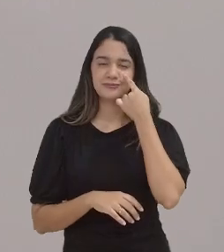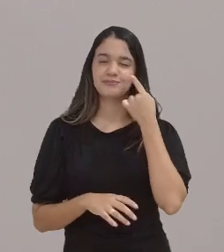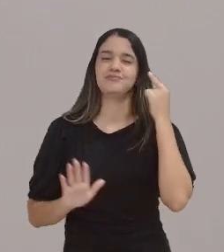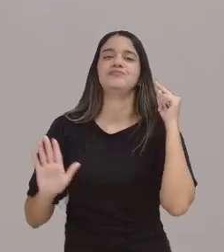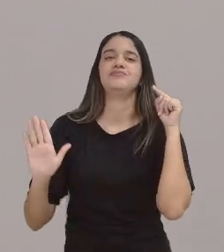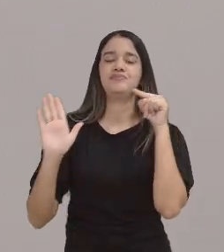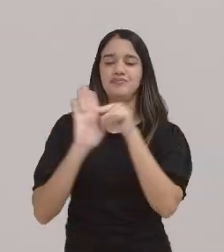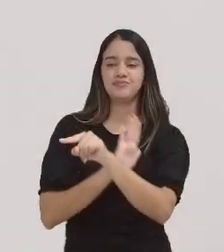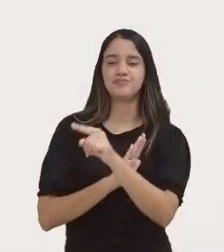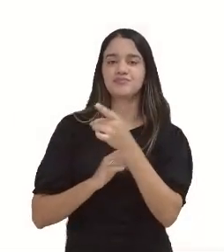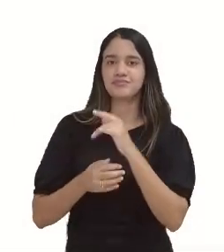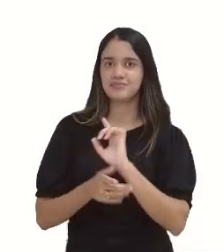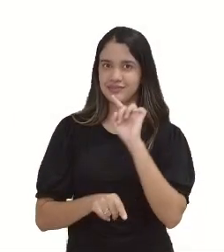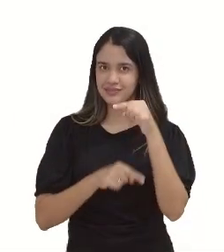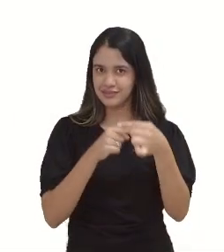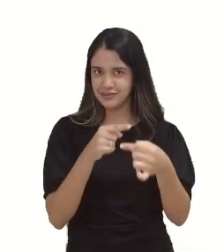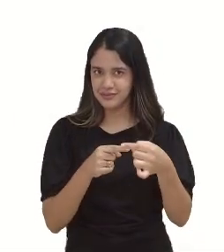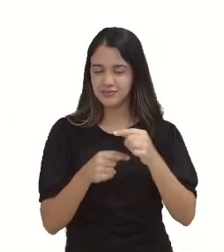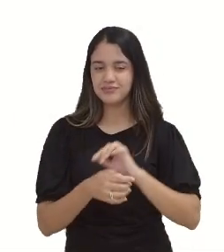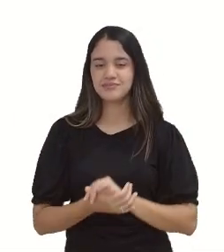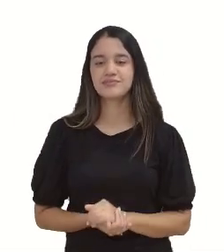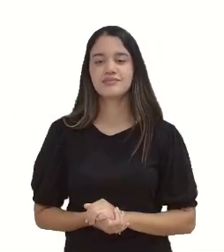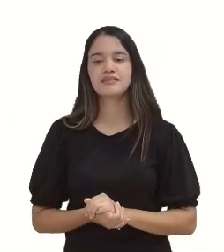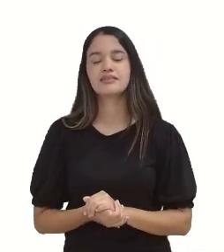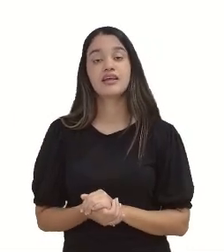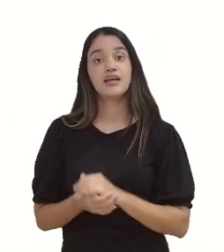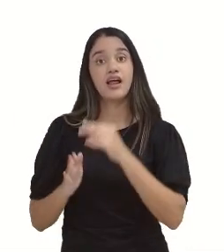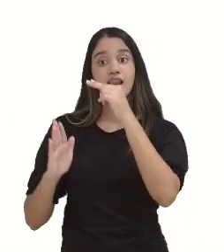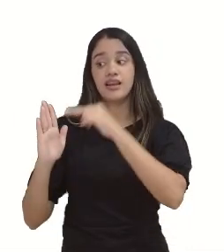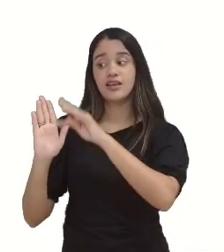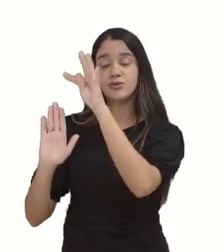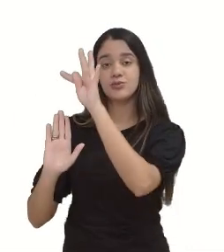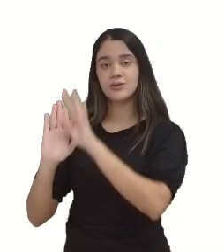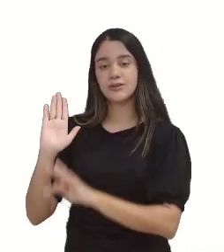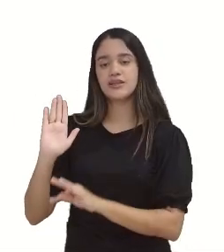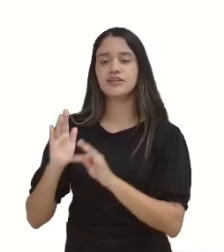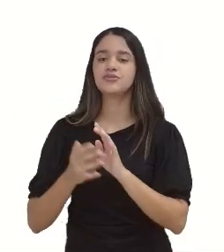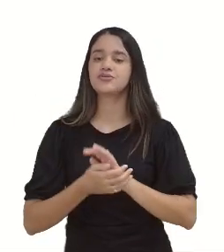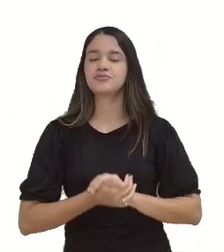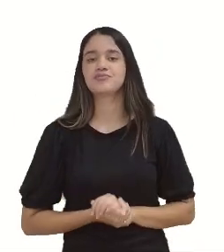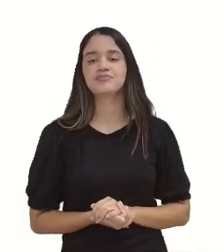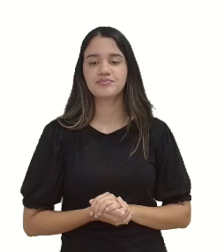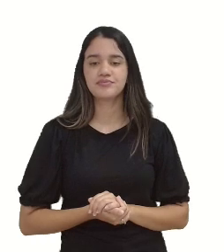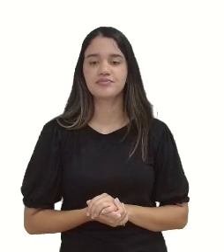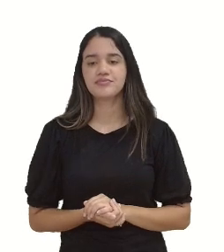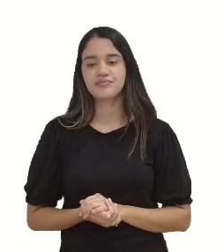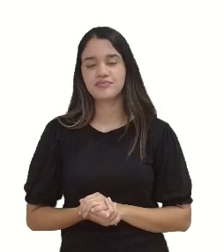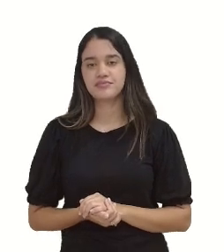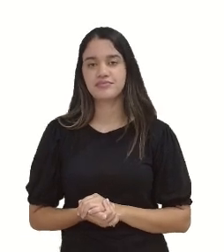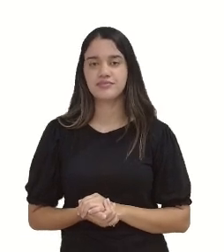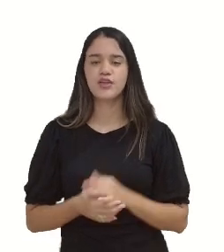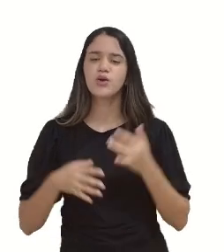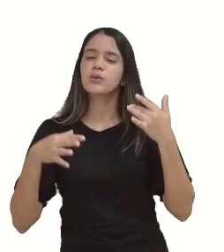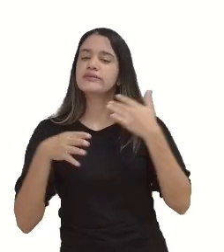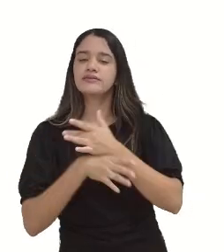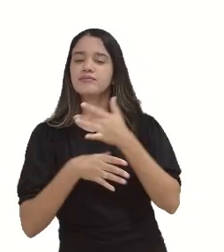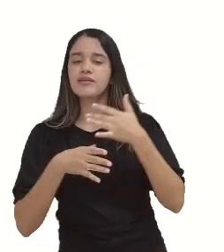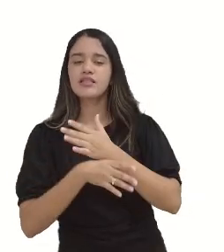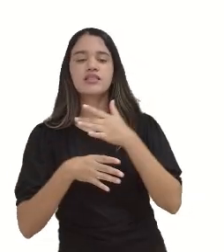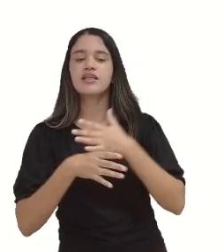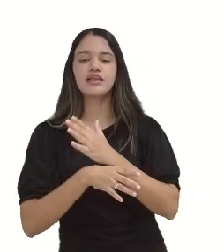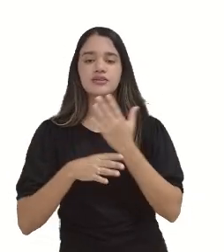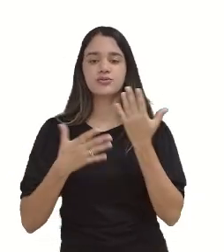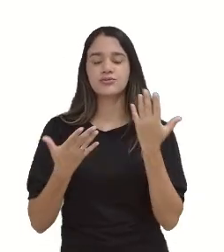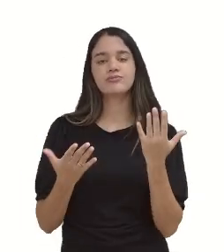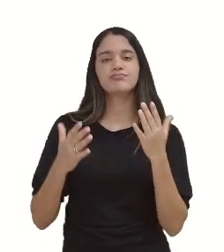fala um pouquinho mais daqui a pouco. Leia o texto abaixo e responda. Todo acontecimento